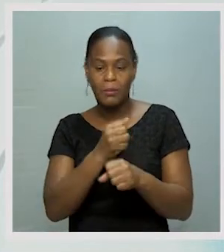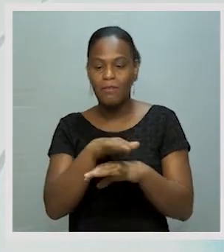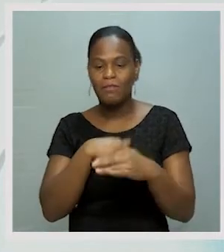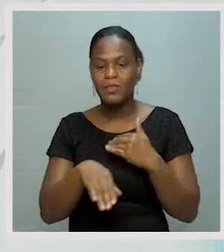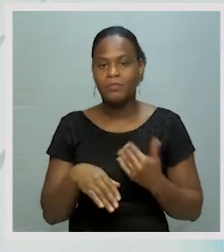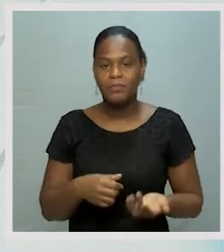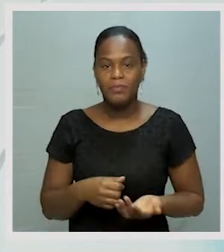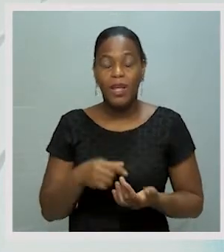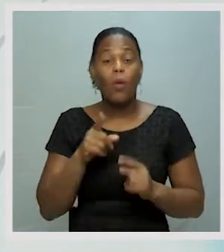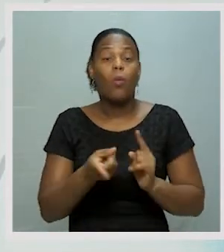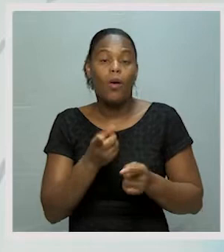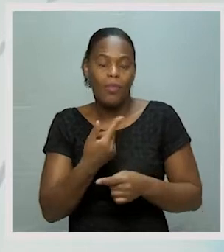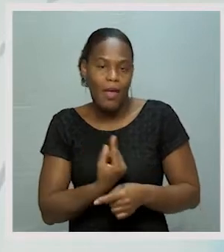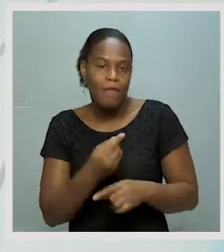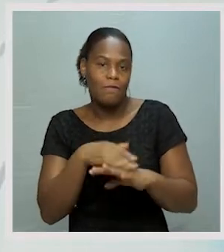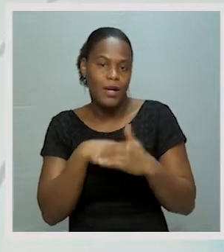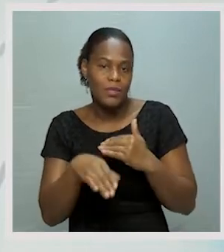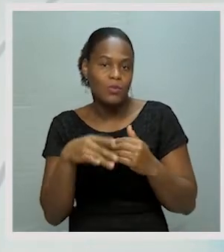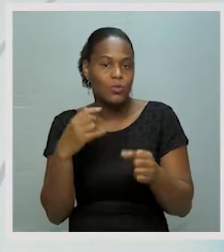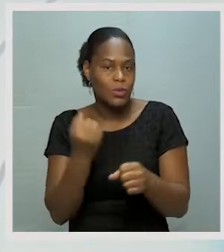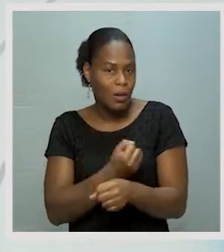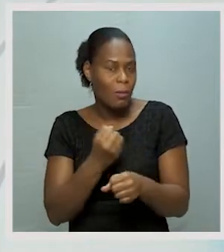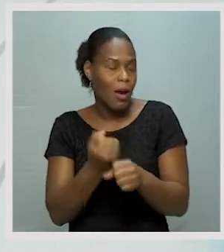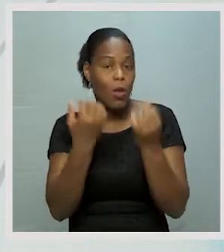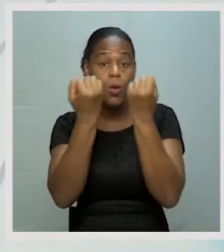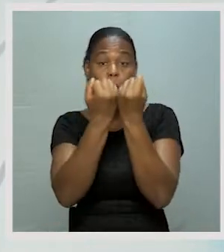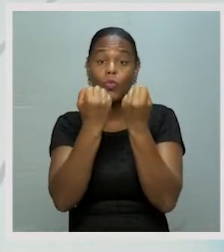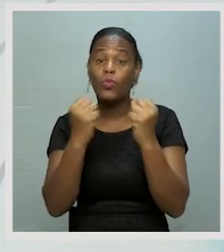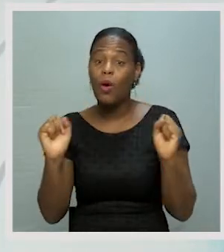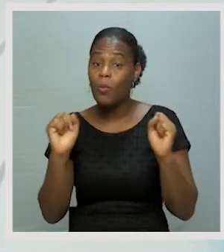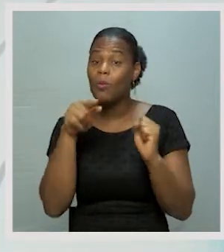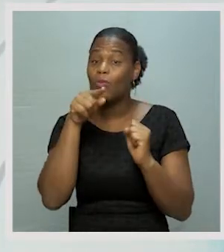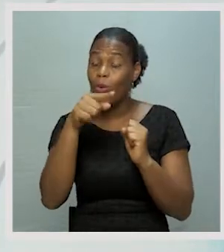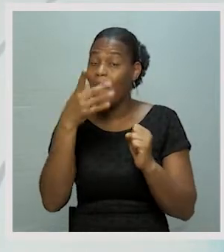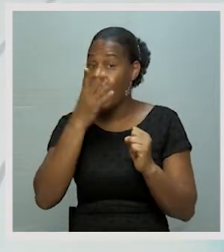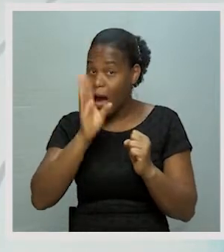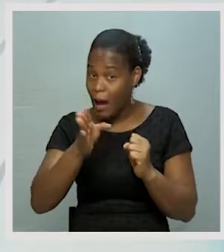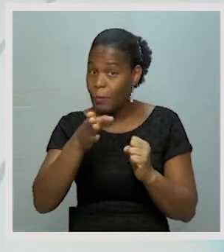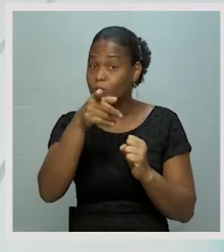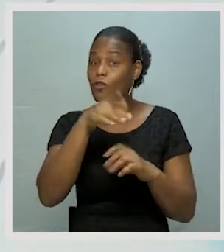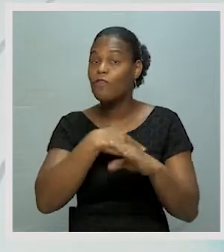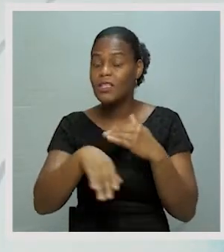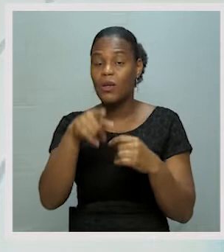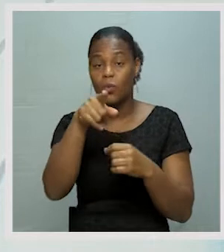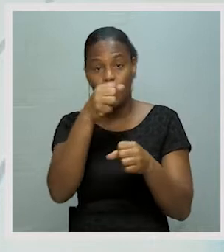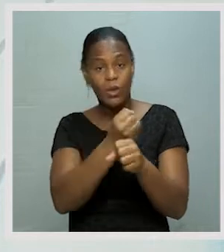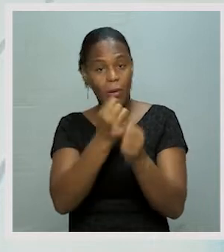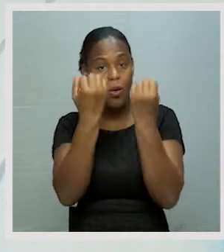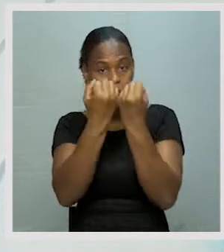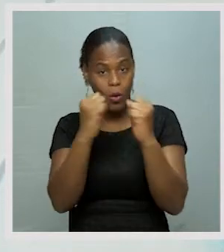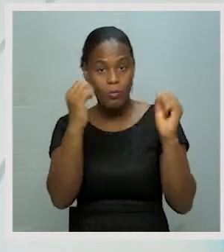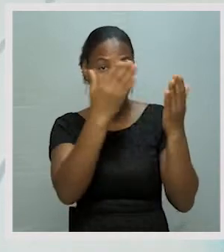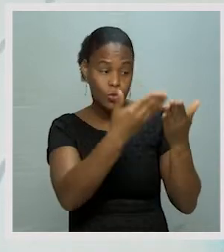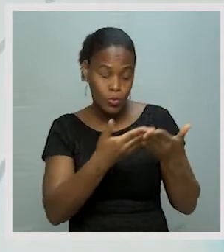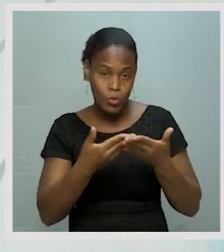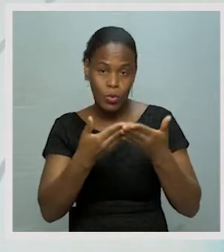ser feito. O trabalho autônomo. Vocês devem ganhar este hábito de fazerem um trabalho autônomo. Estudar,